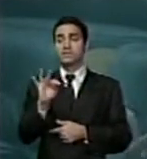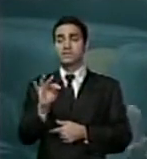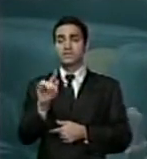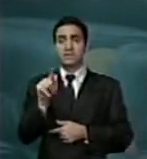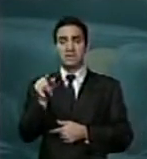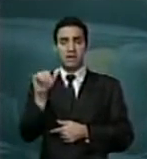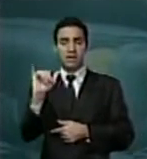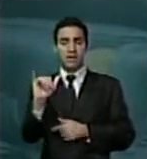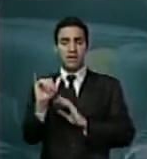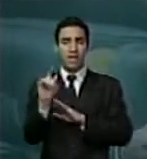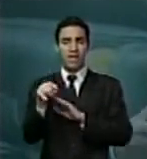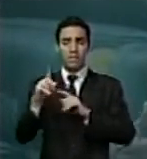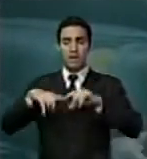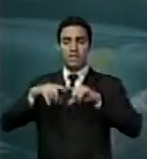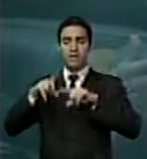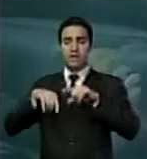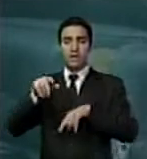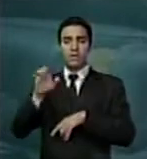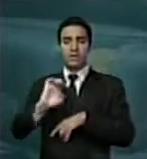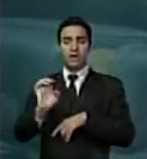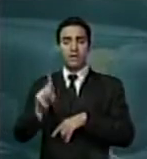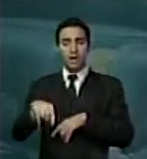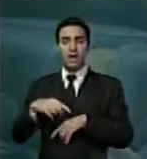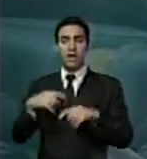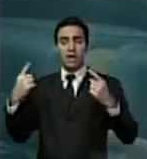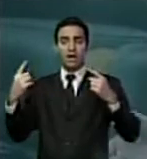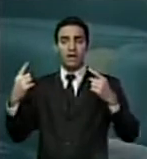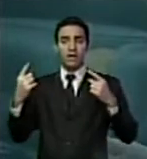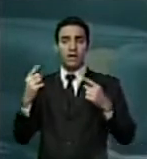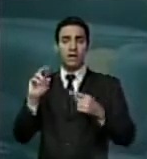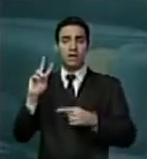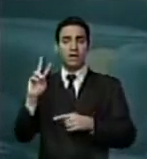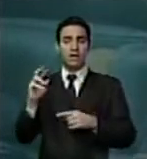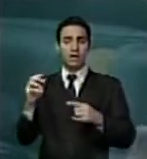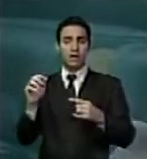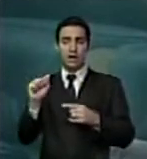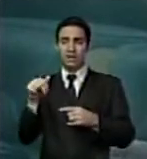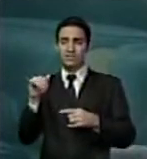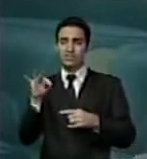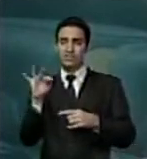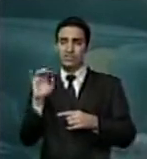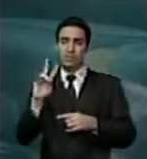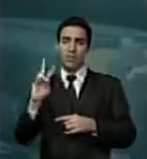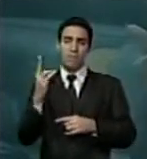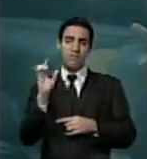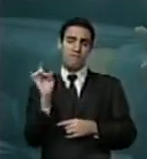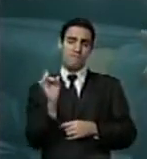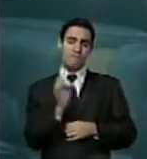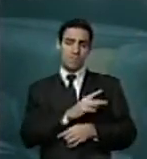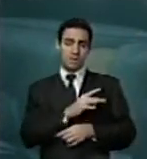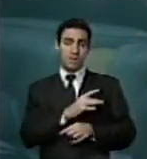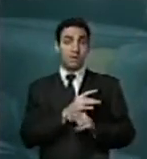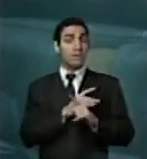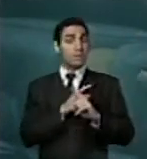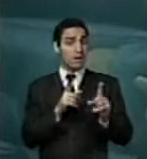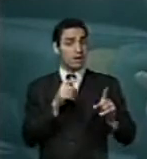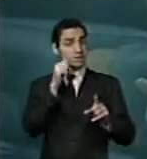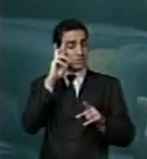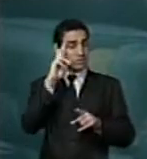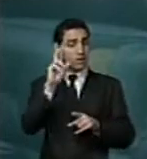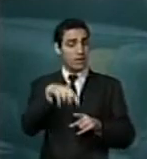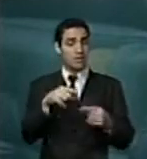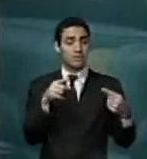tinha a proposta de ser um kit anti-homofobia, mas que trazia, Vossa Excelência é uma